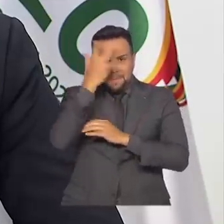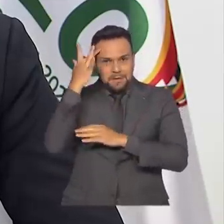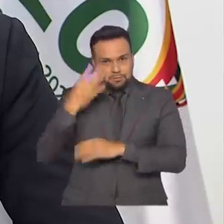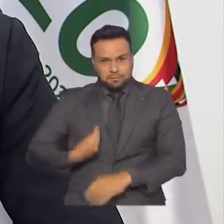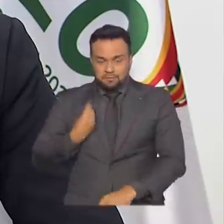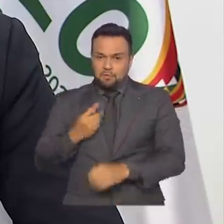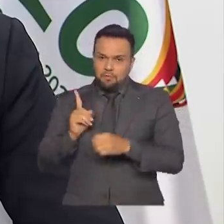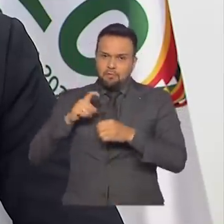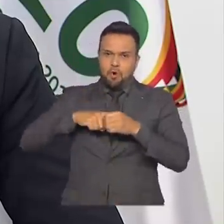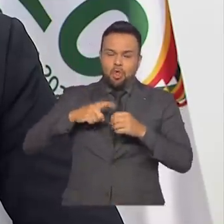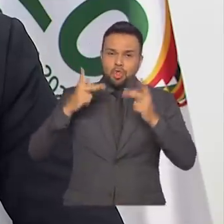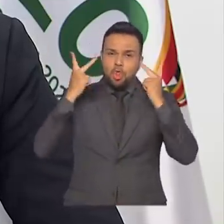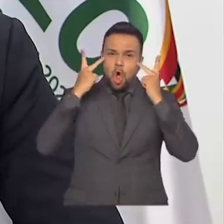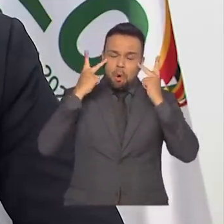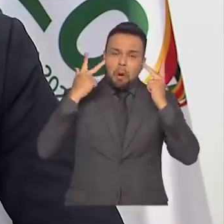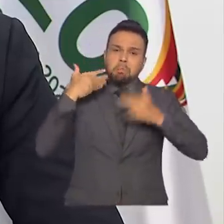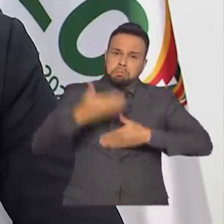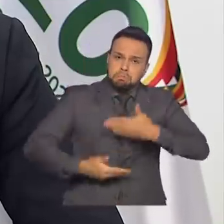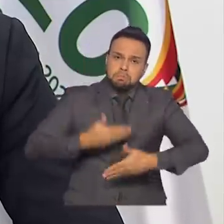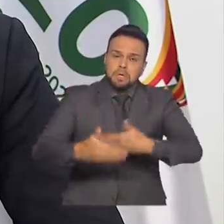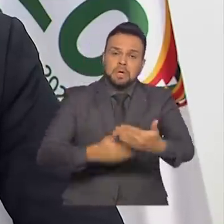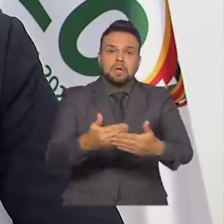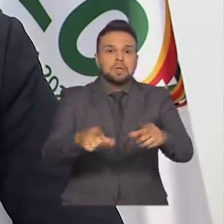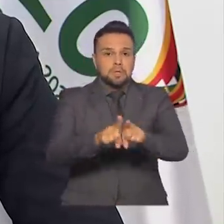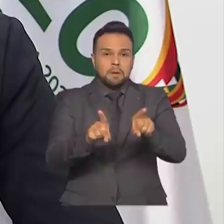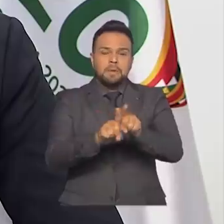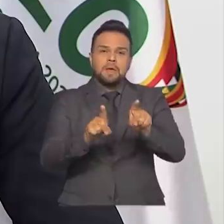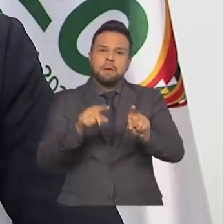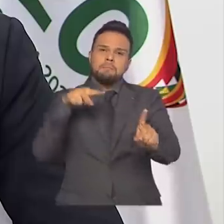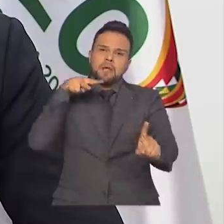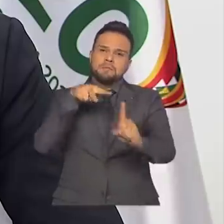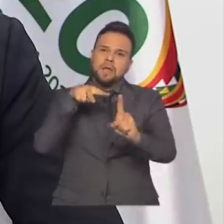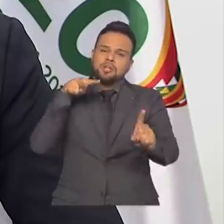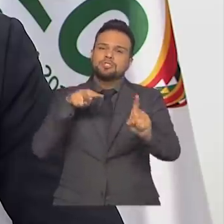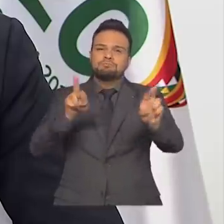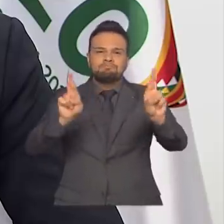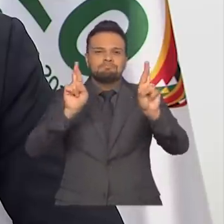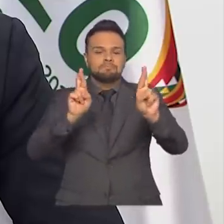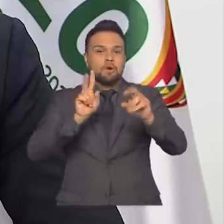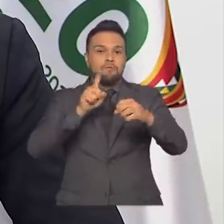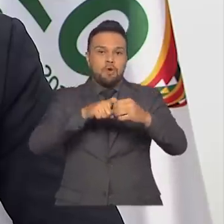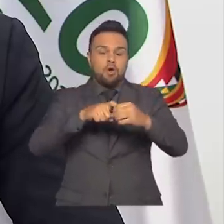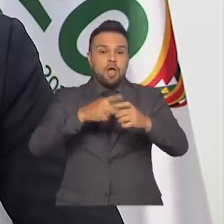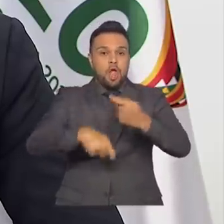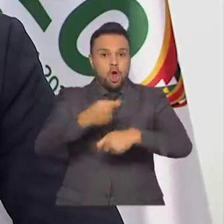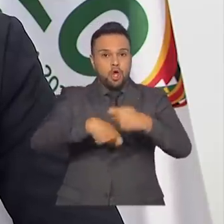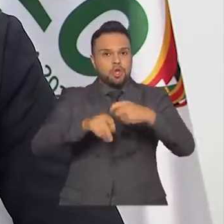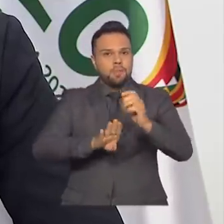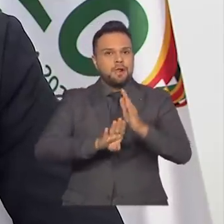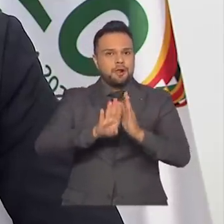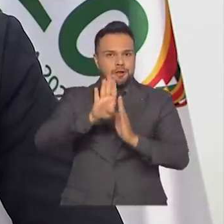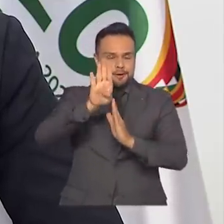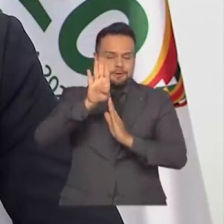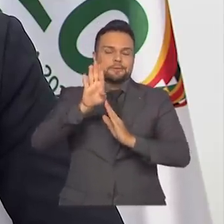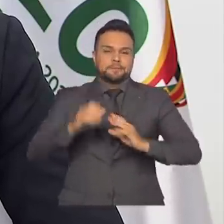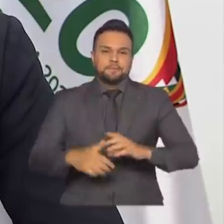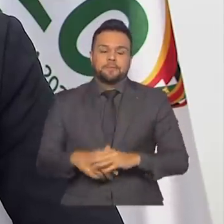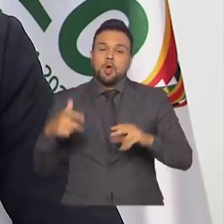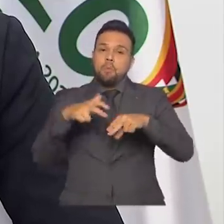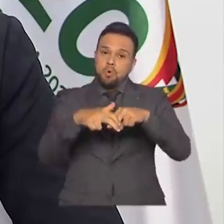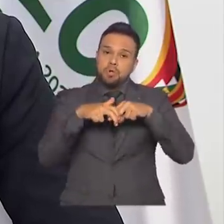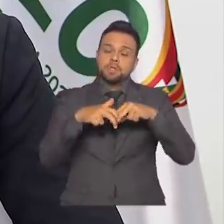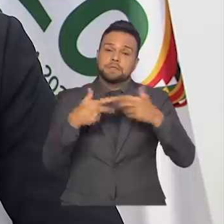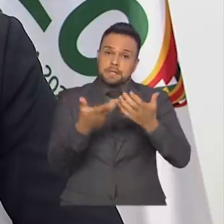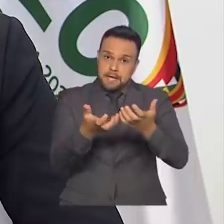as perspectivas para a retomada econômica se tornam mais positivas e concretas. Por isso, queremos